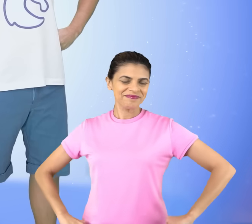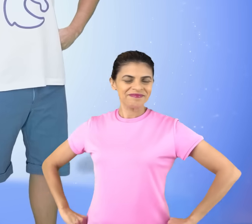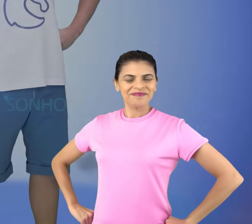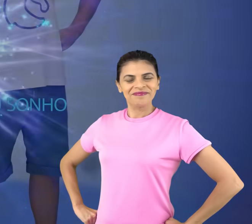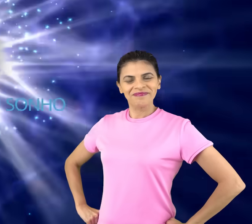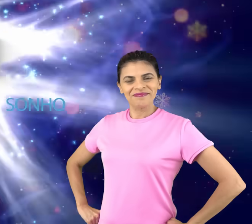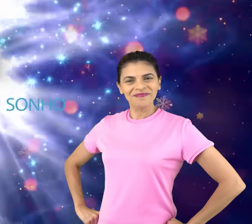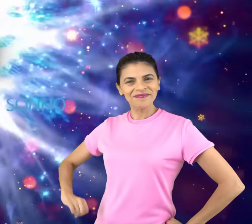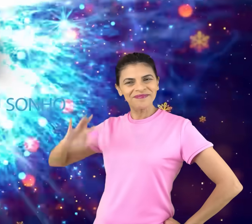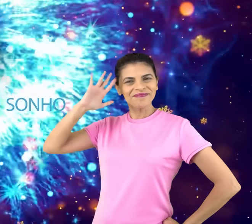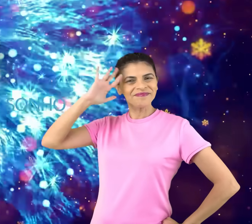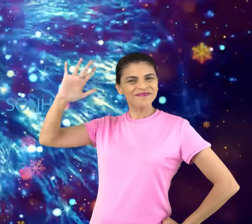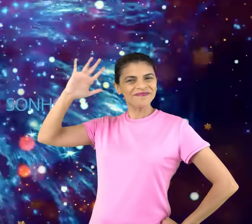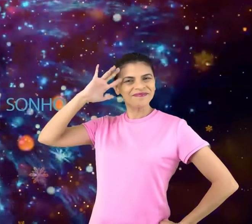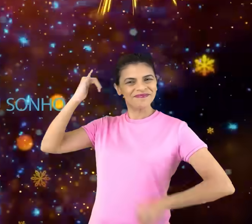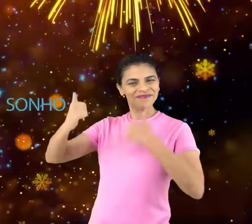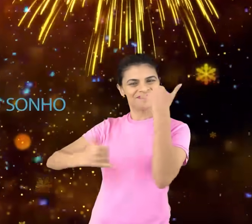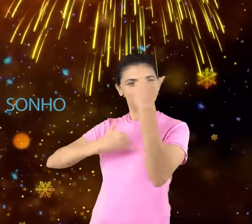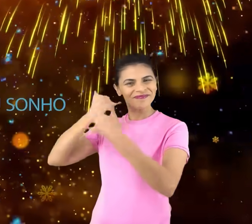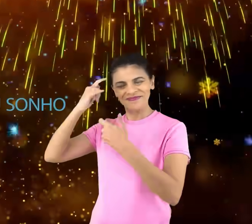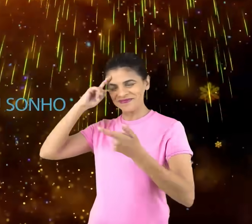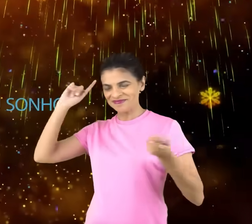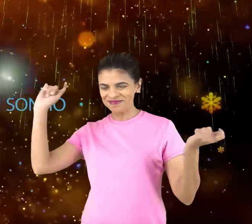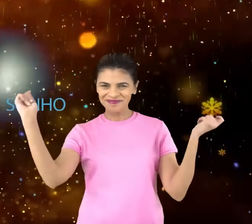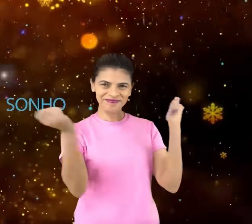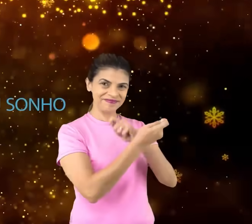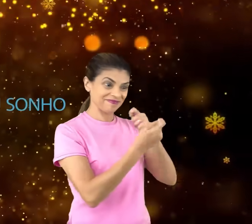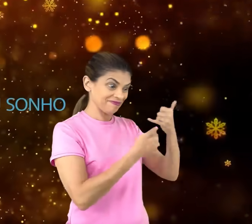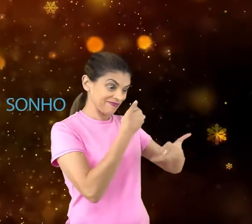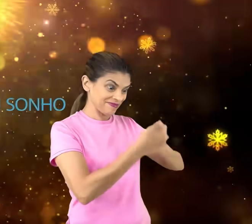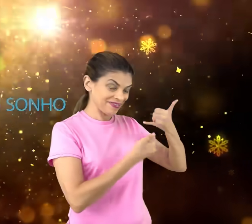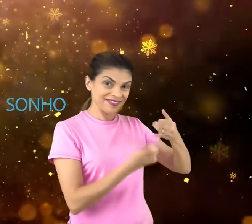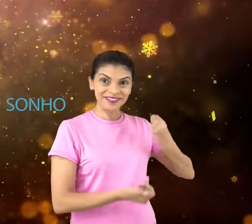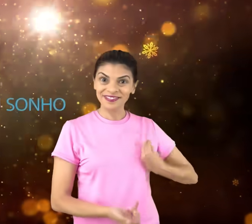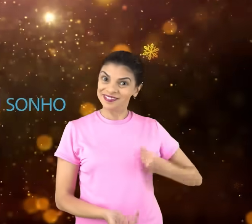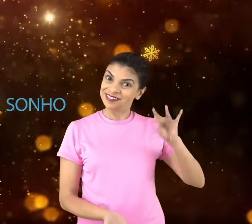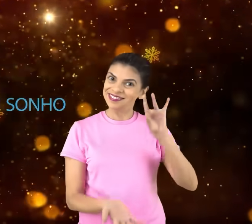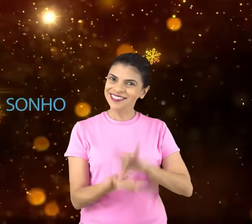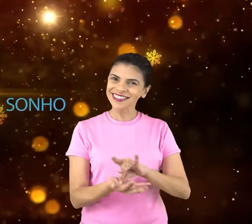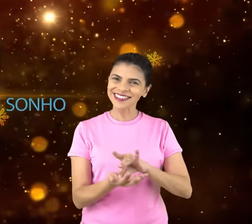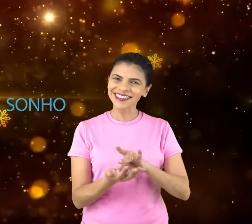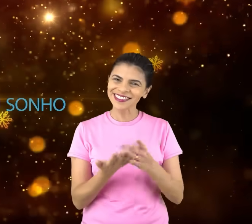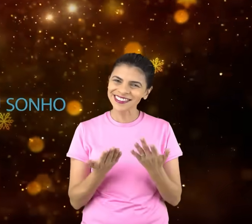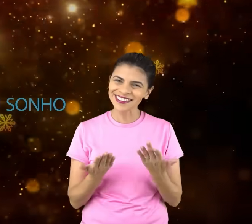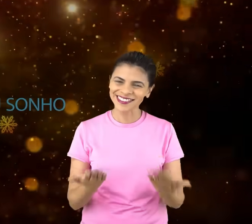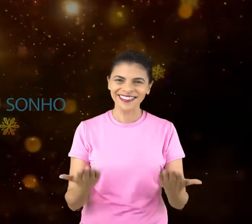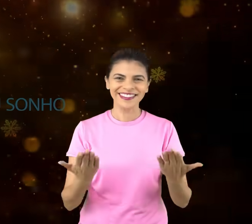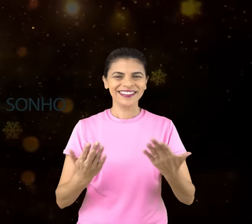Aqui você pode viver o seu sonho!